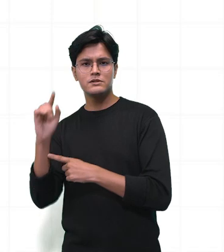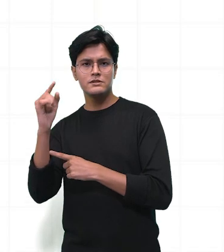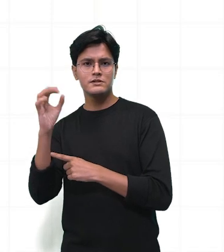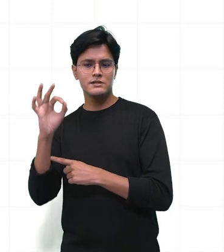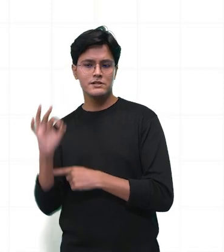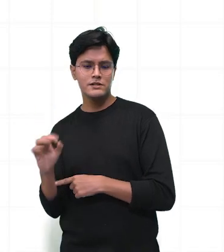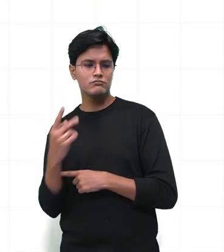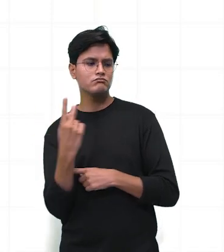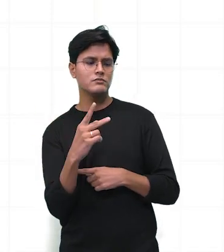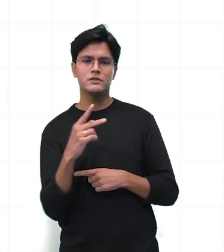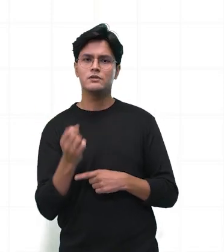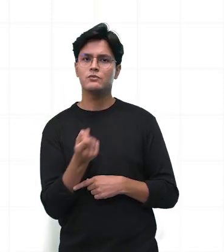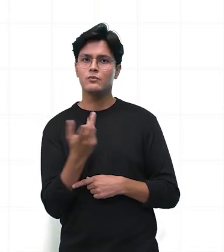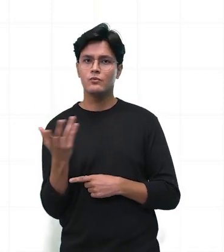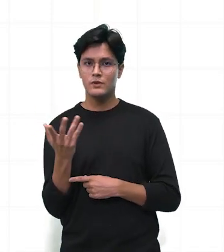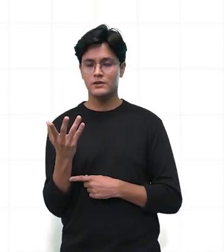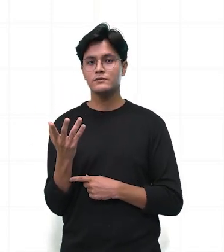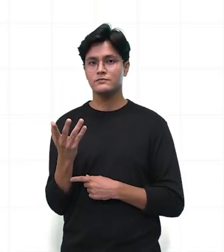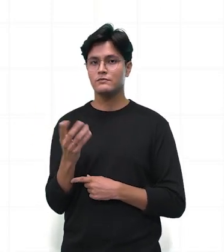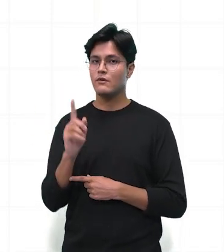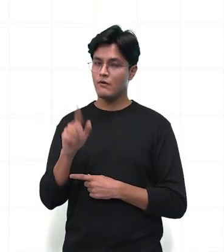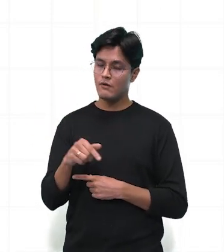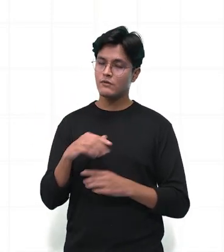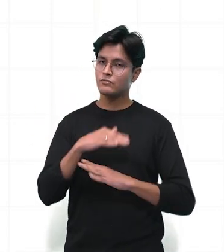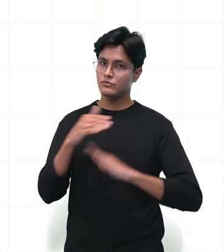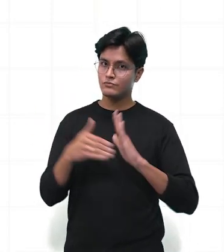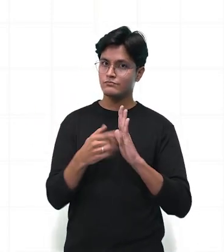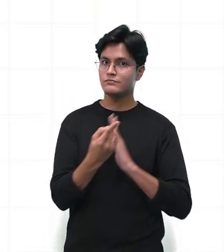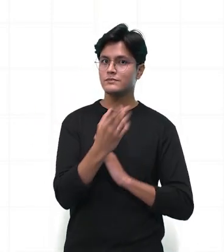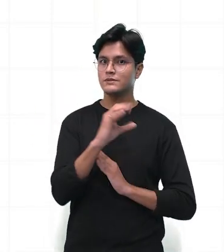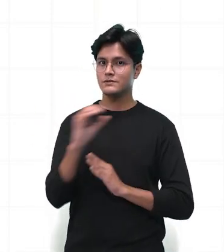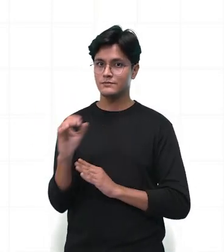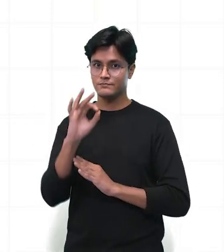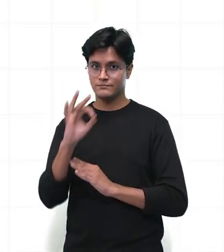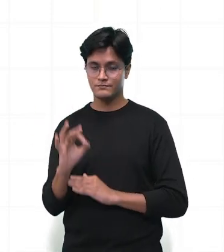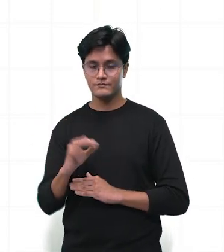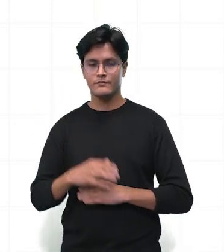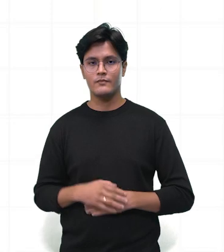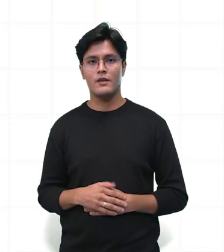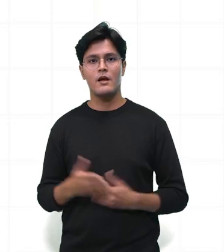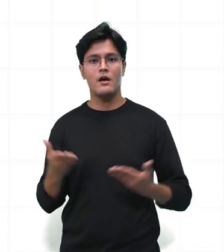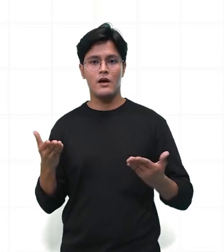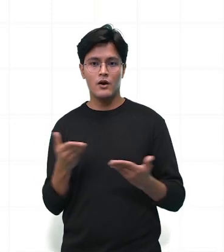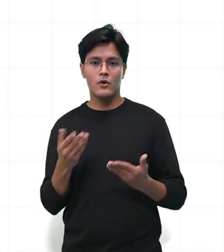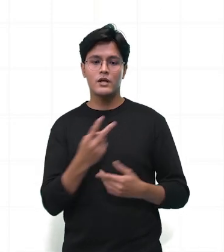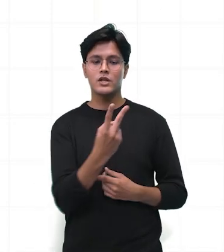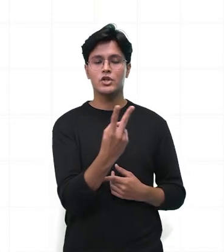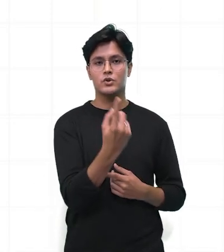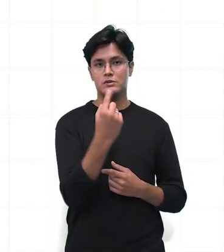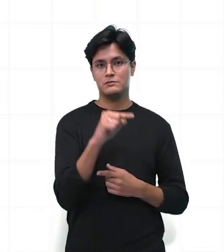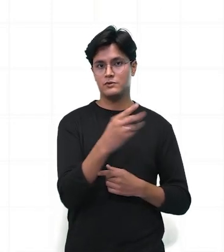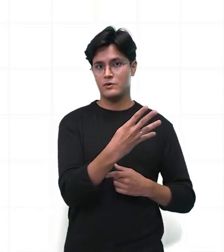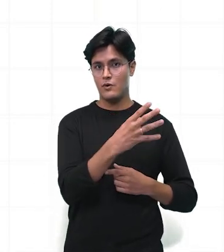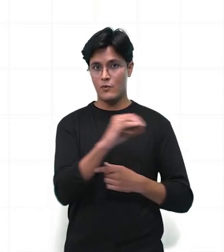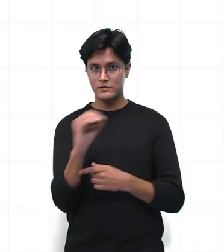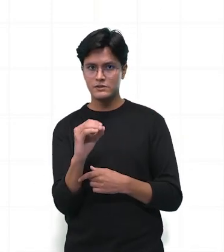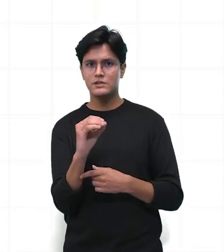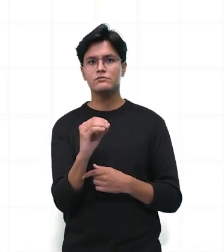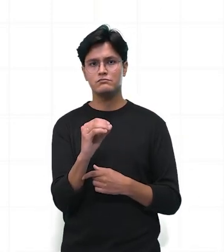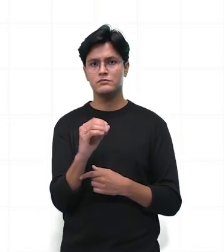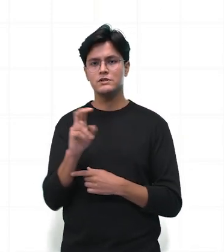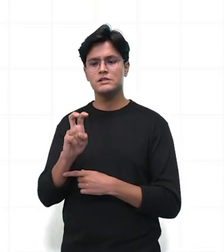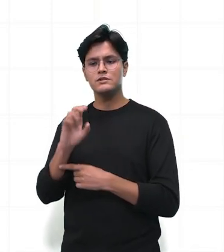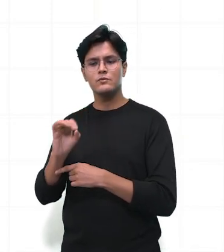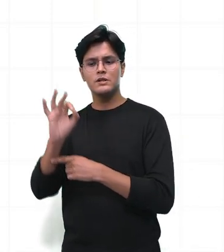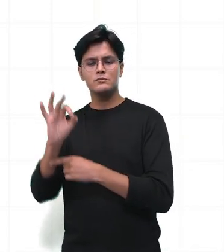tá? 50% é a metade, por exemplo, 50% de 2.400 é a metade, né? Que